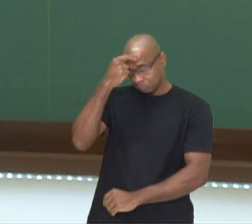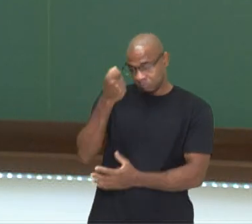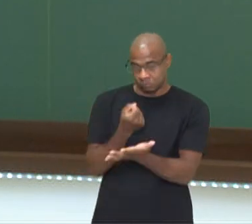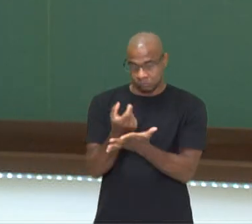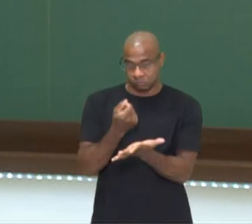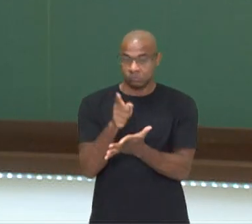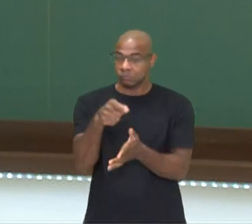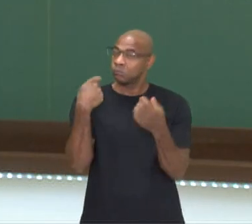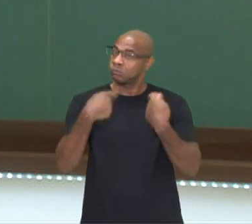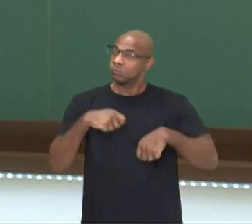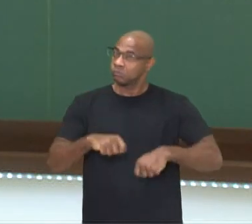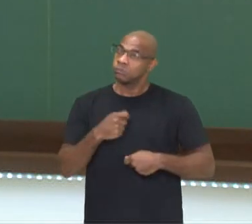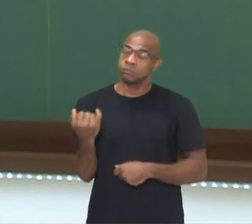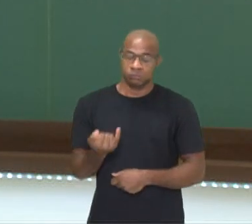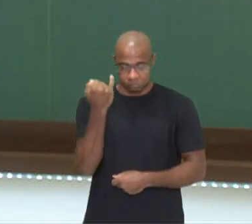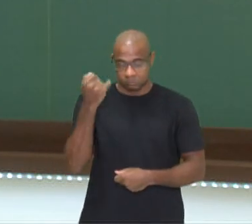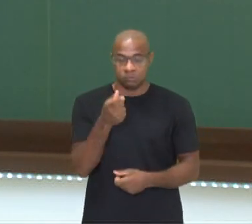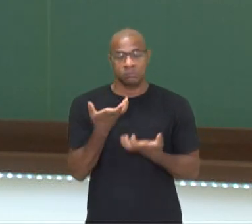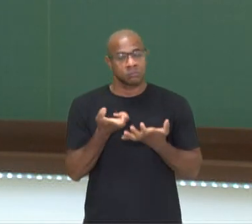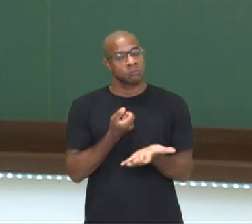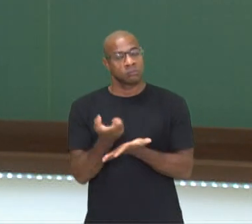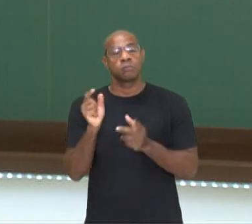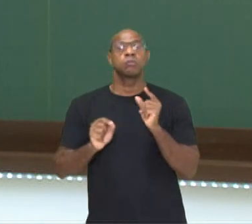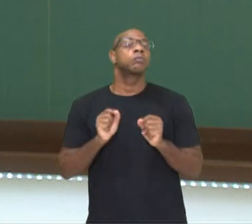você precise, que você queira consumir.